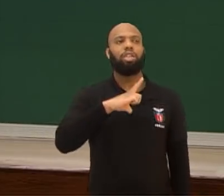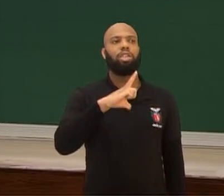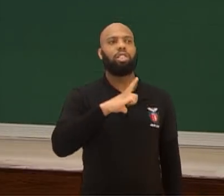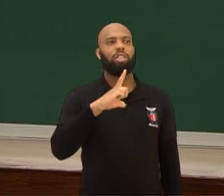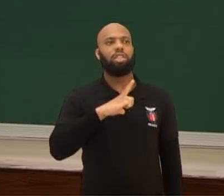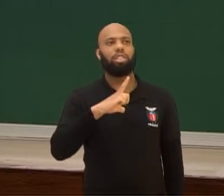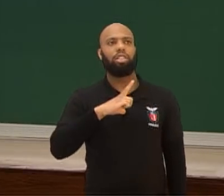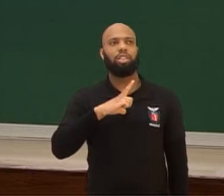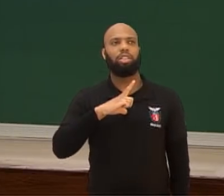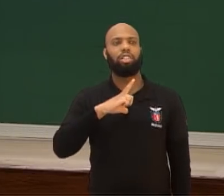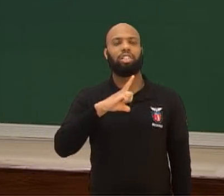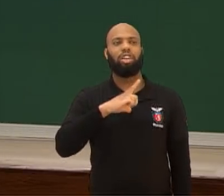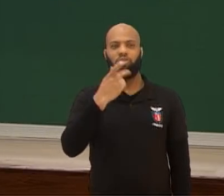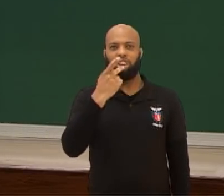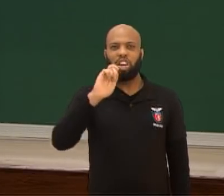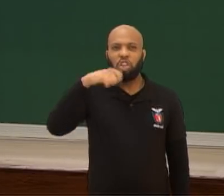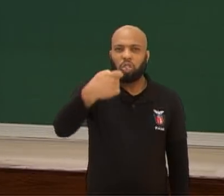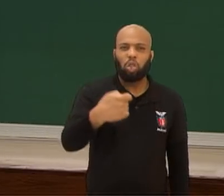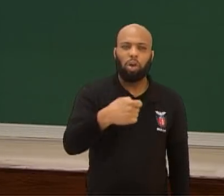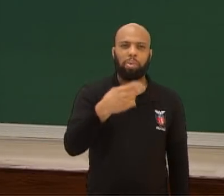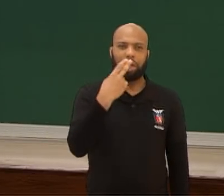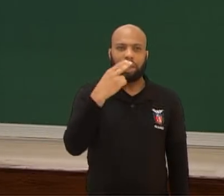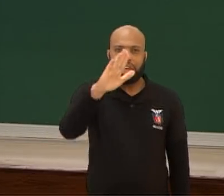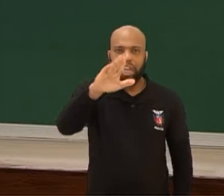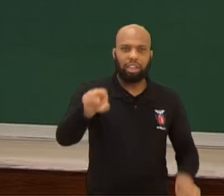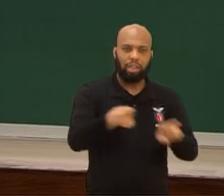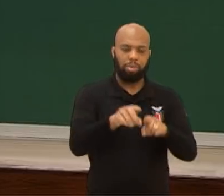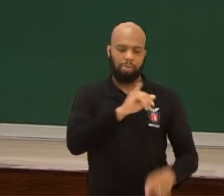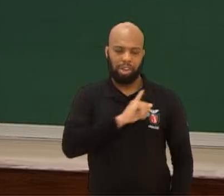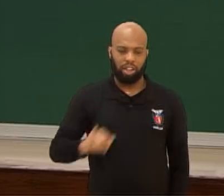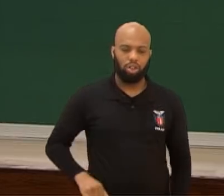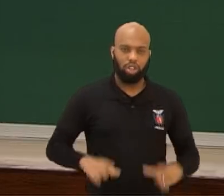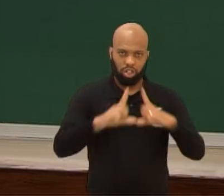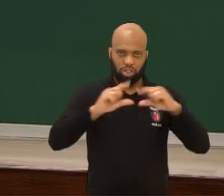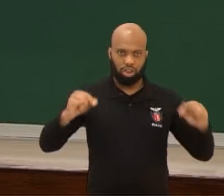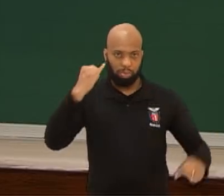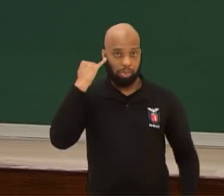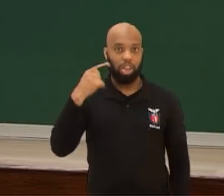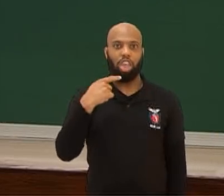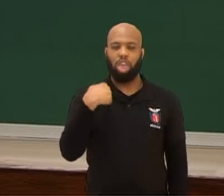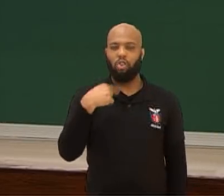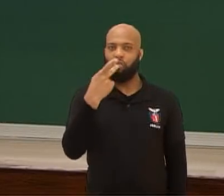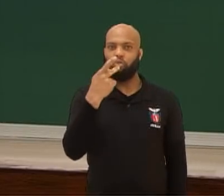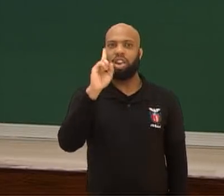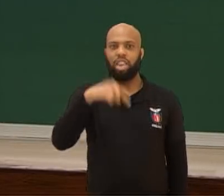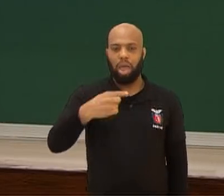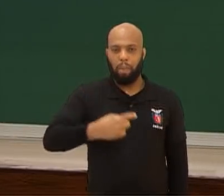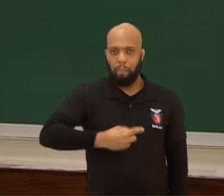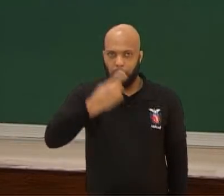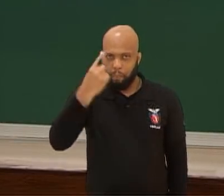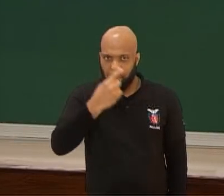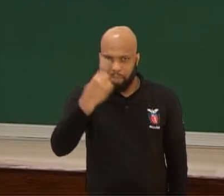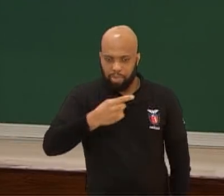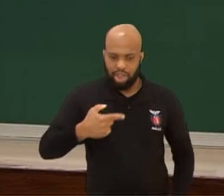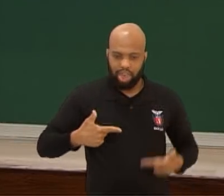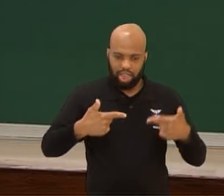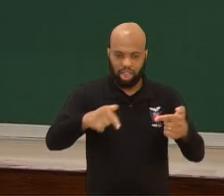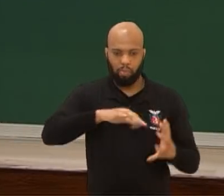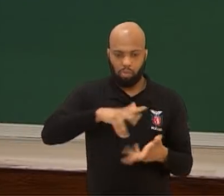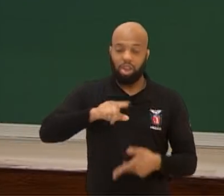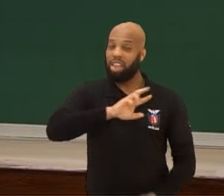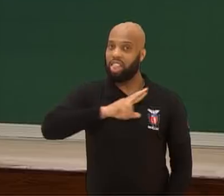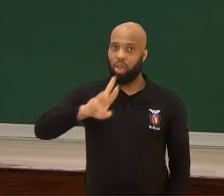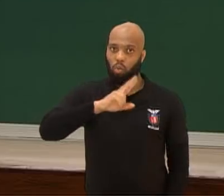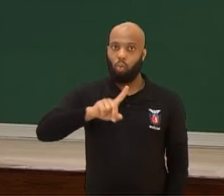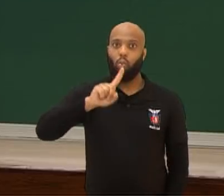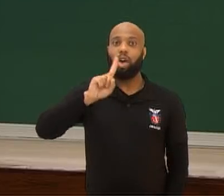sobre o Hitler, sobre o imperador do Japão, no primeiro momento eu comentei que era a Primeira Guerra Mundial e, na verdade, não. A